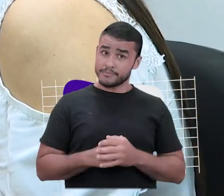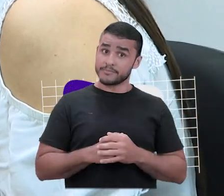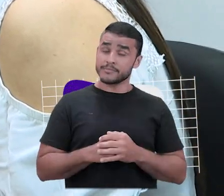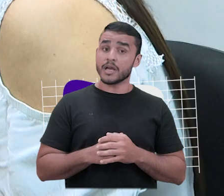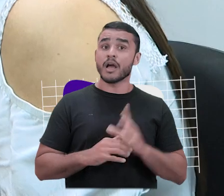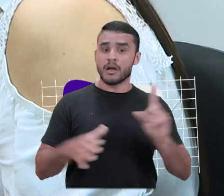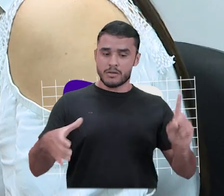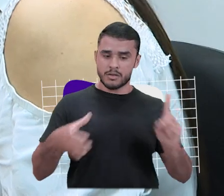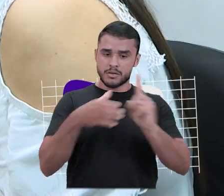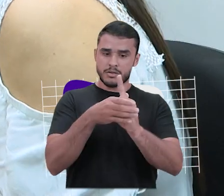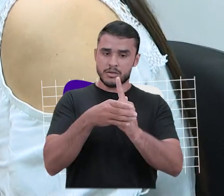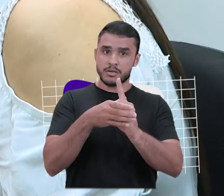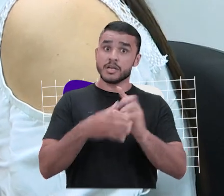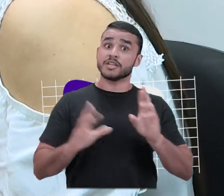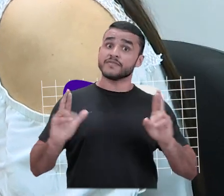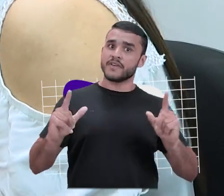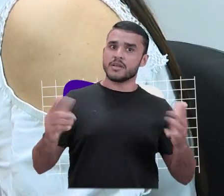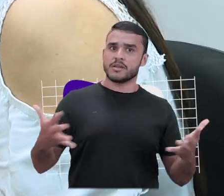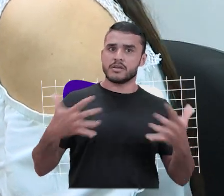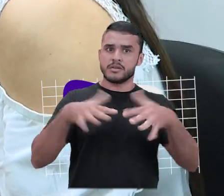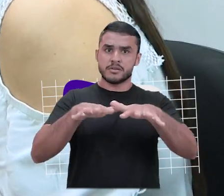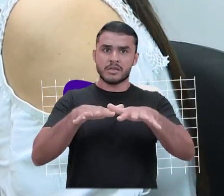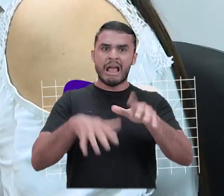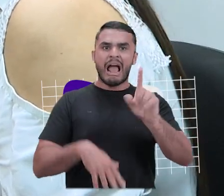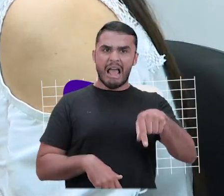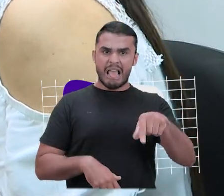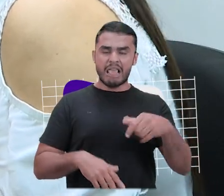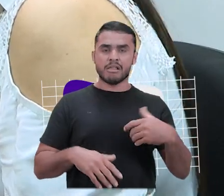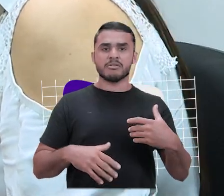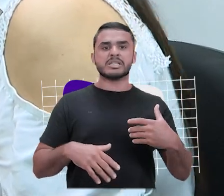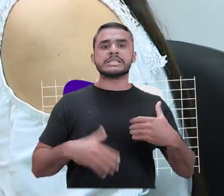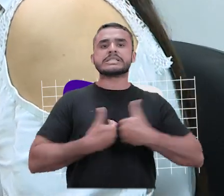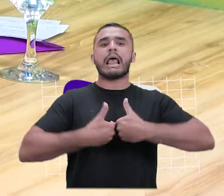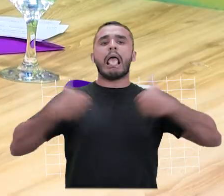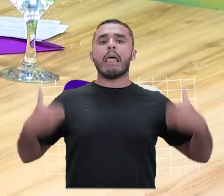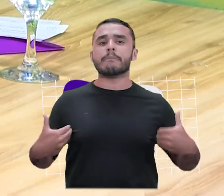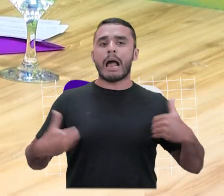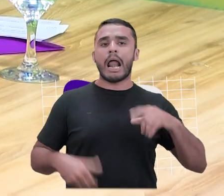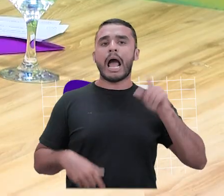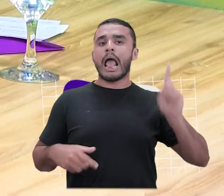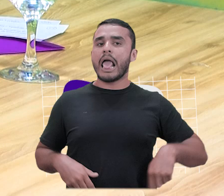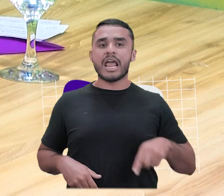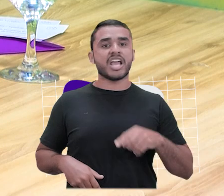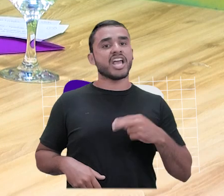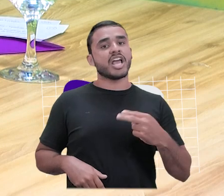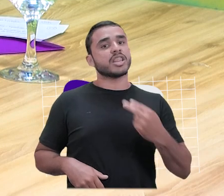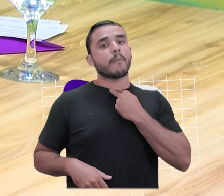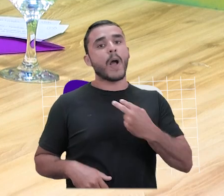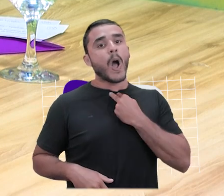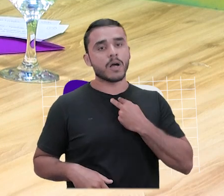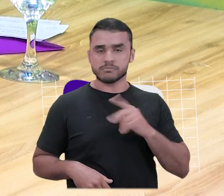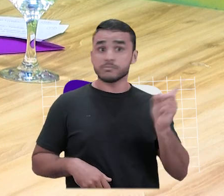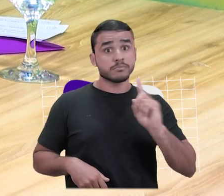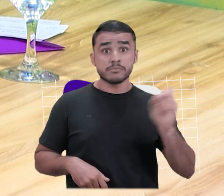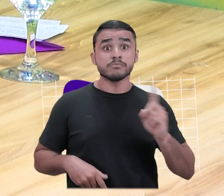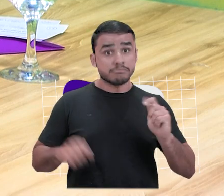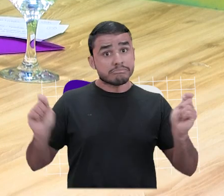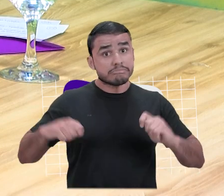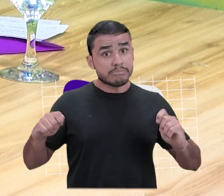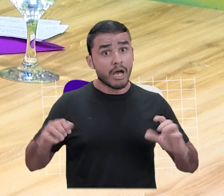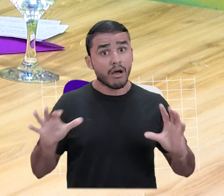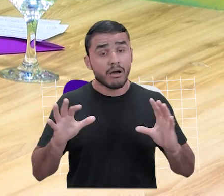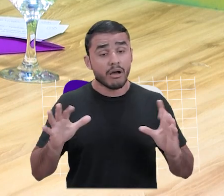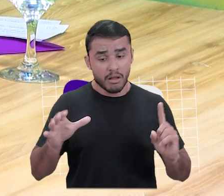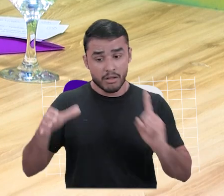inclusão. Total. E elas não precisam brigar. Não. Elas se complementam. Estar se complementam, justamente. Era isso que eu ia falar também. Porque as pessoas acham que é